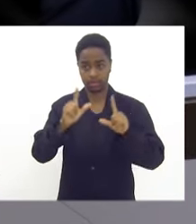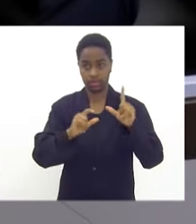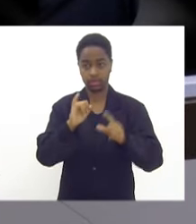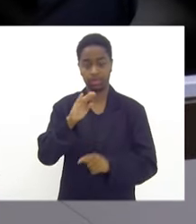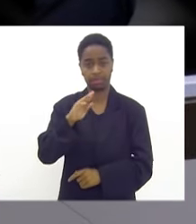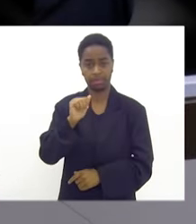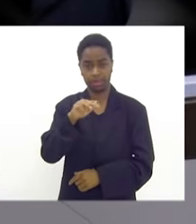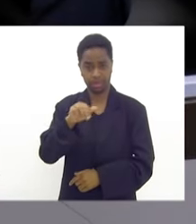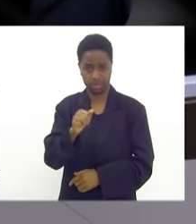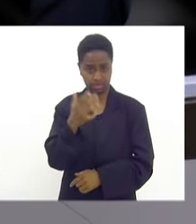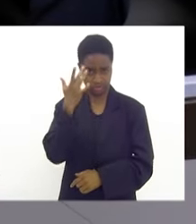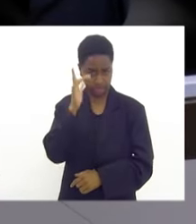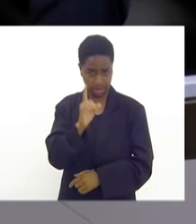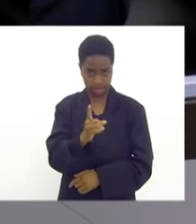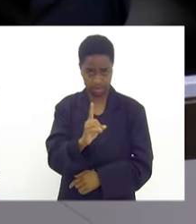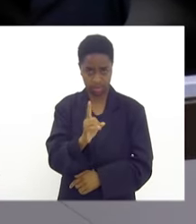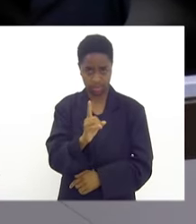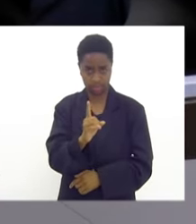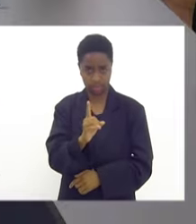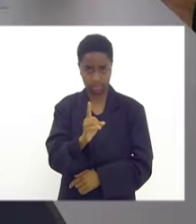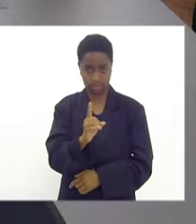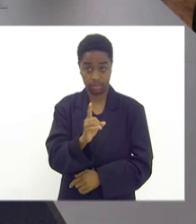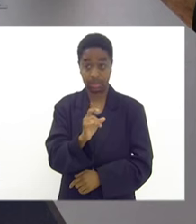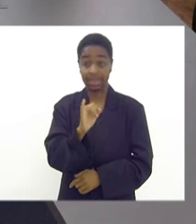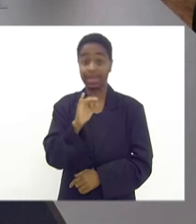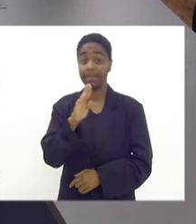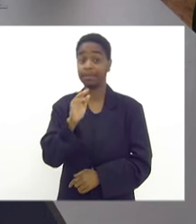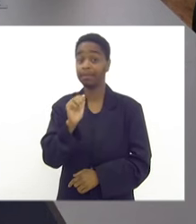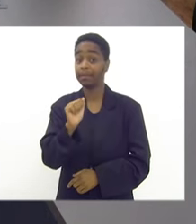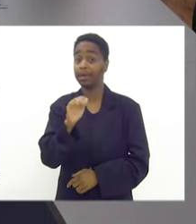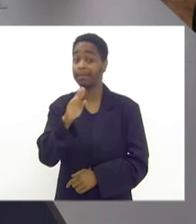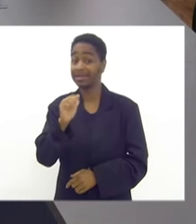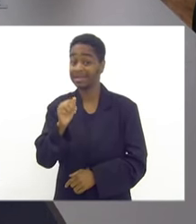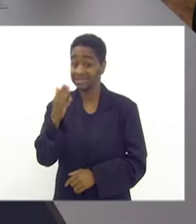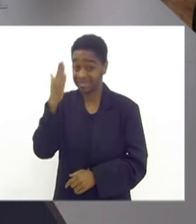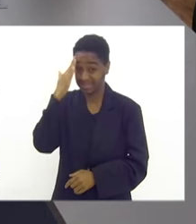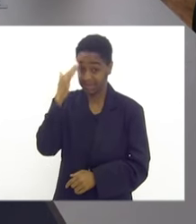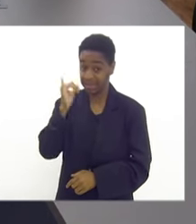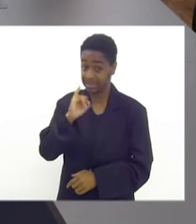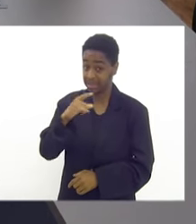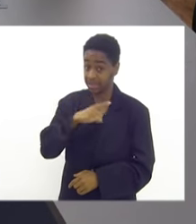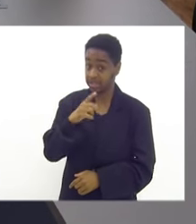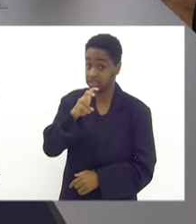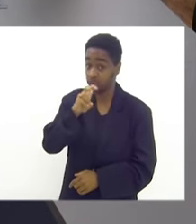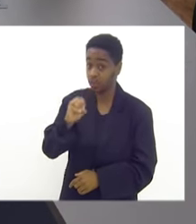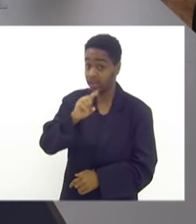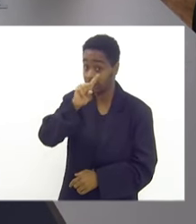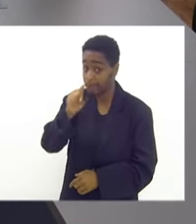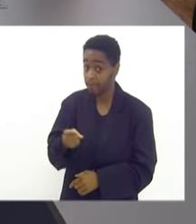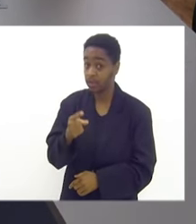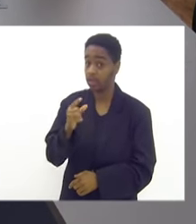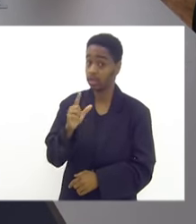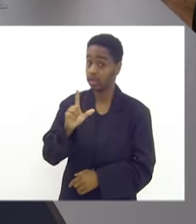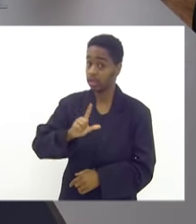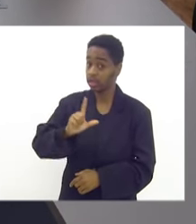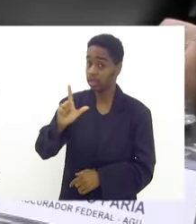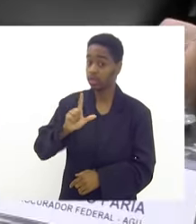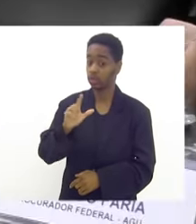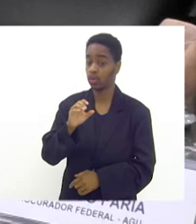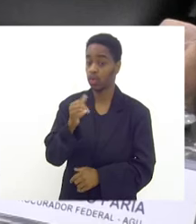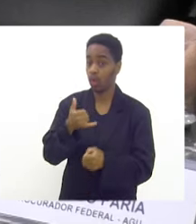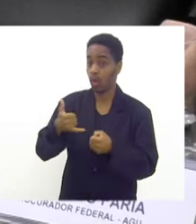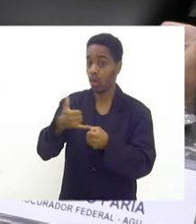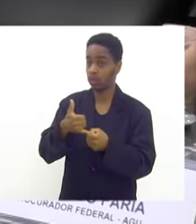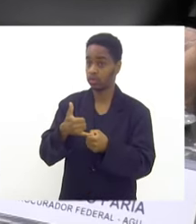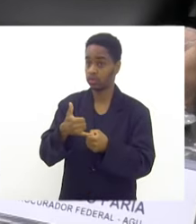não conhece não estão perguntando se o Ibama sabe da existência de 50.000 l de óleo e sob risco de vazamento ela